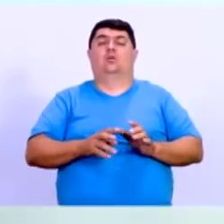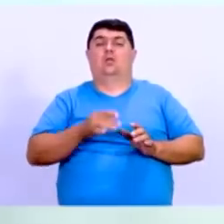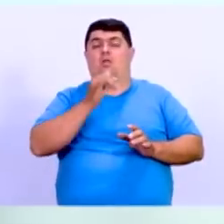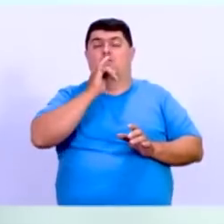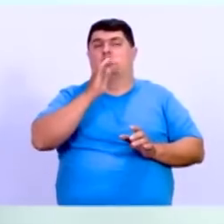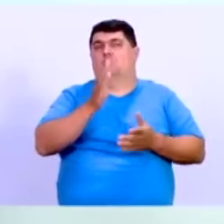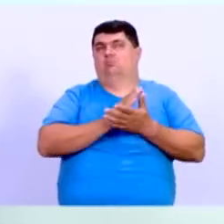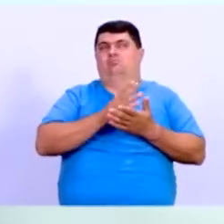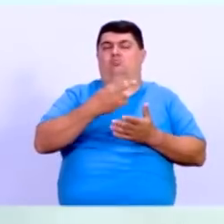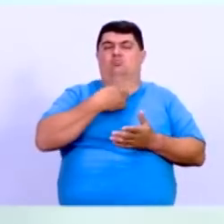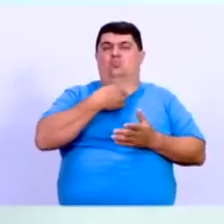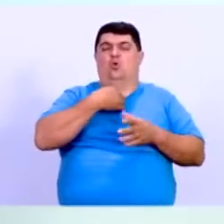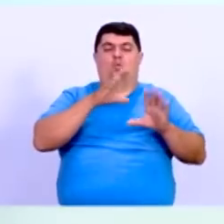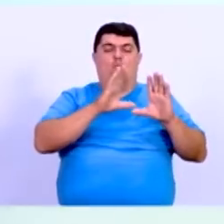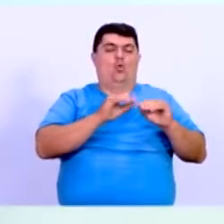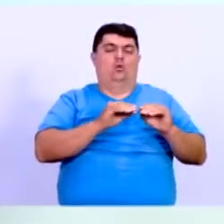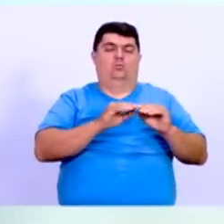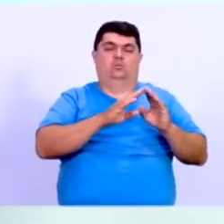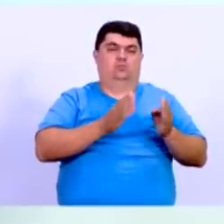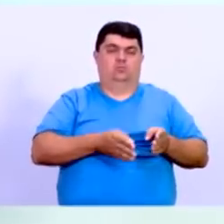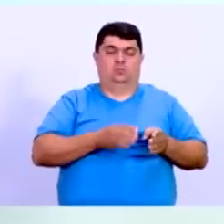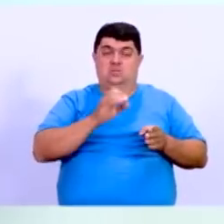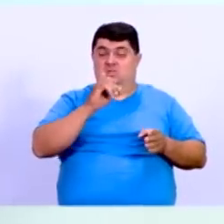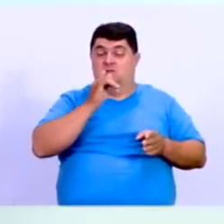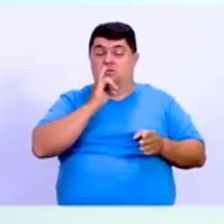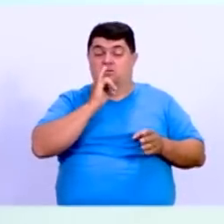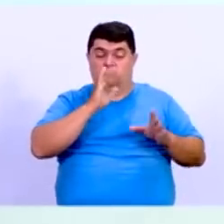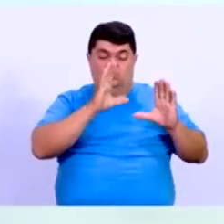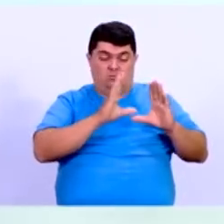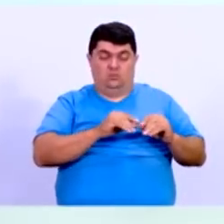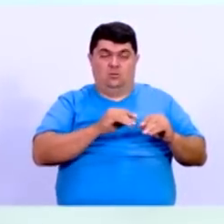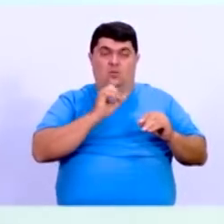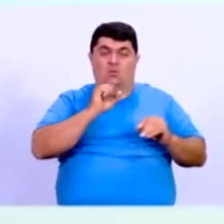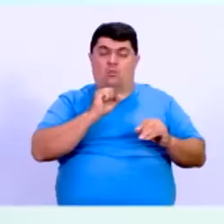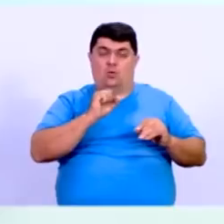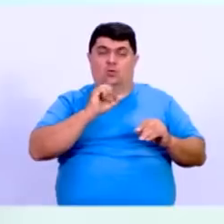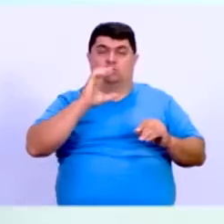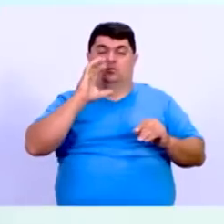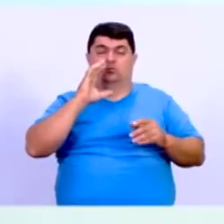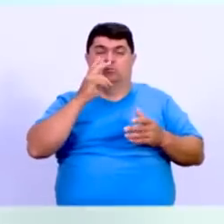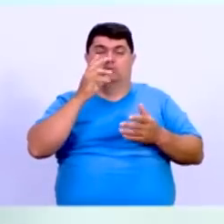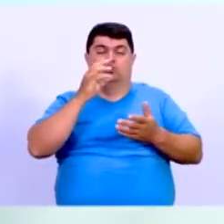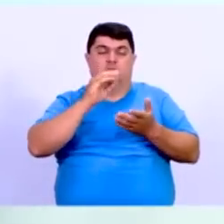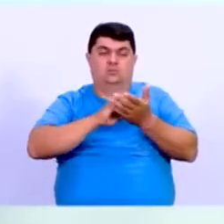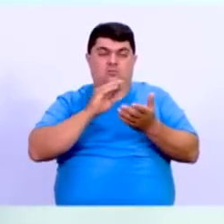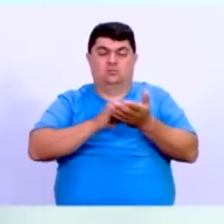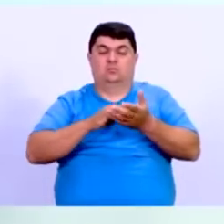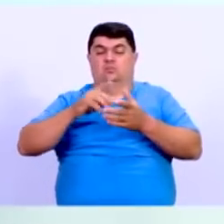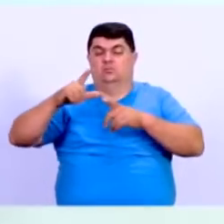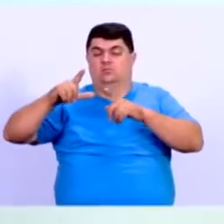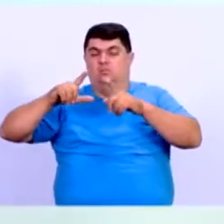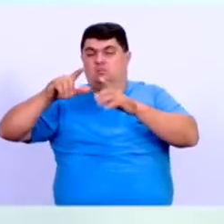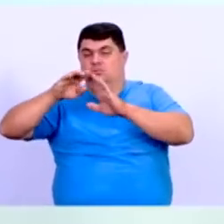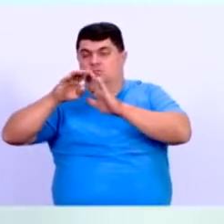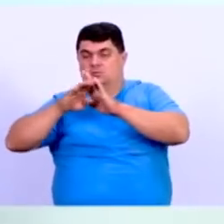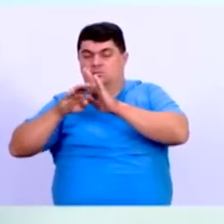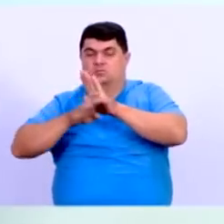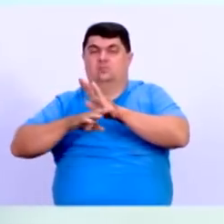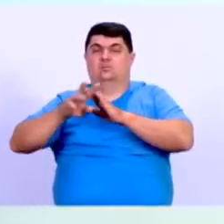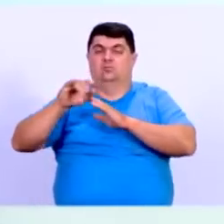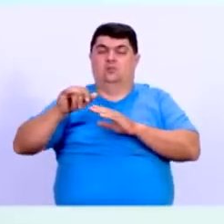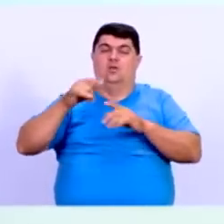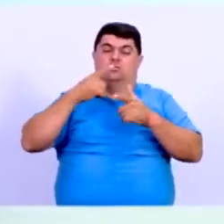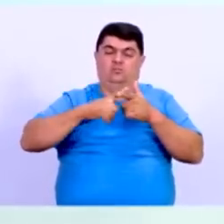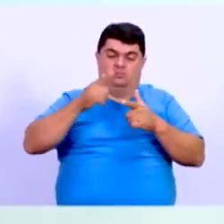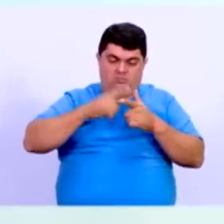de hipótese alguma, né? Se você desligar ele, né, pode ocorrer o quê? A falta do serviço naquela empresa, né,